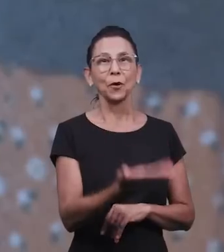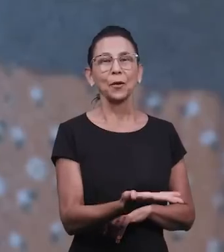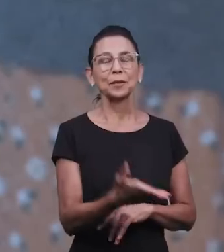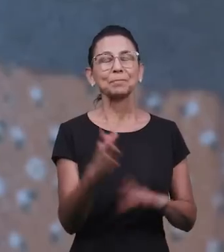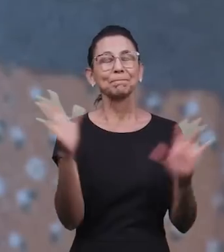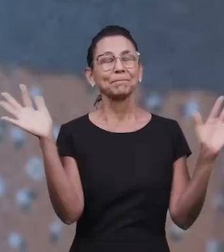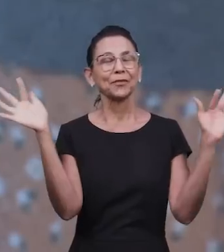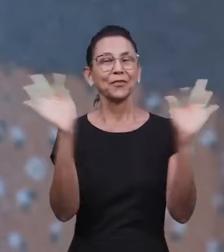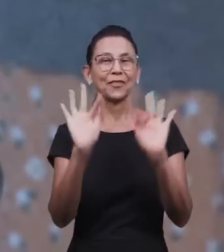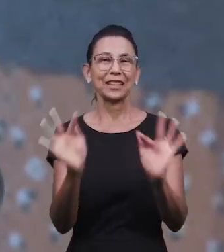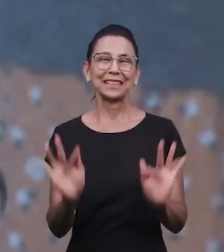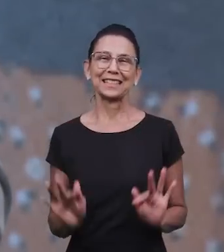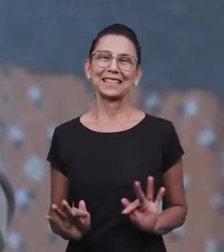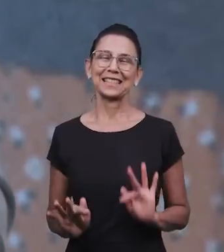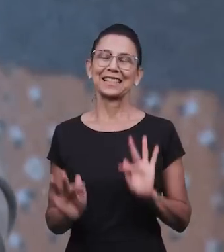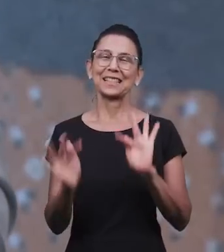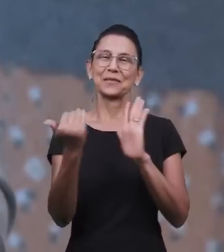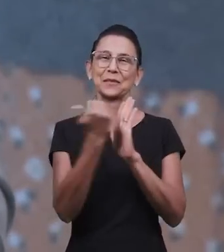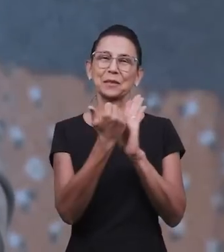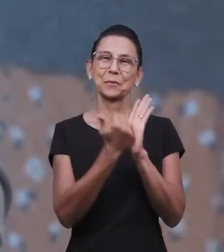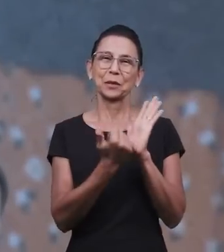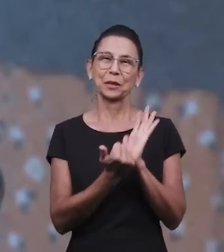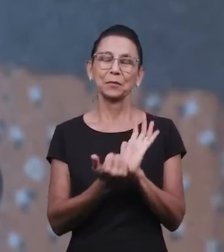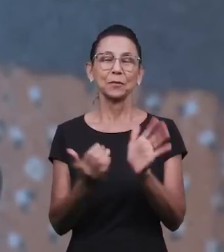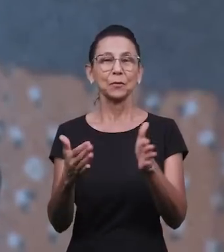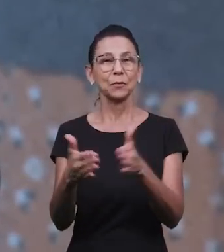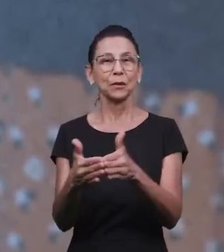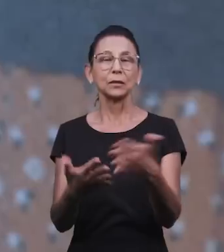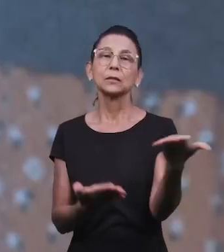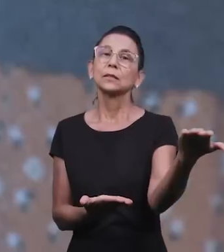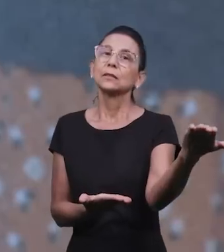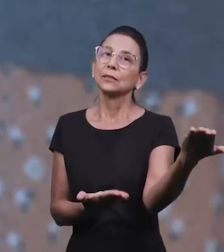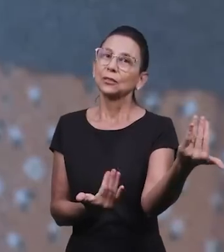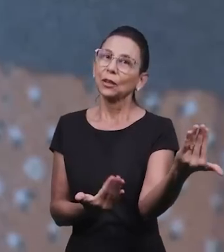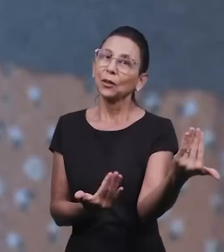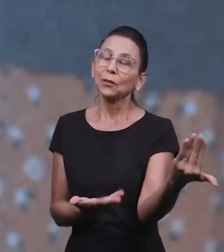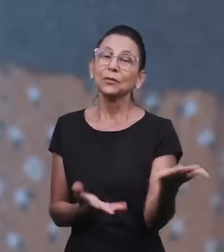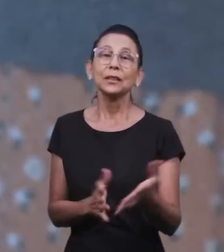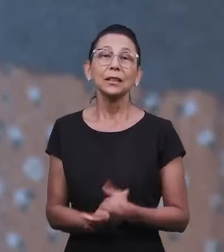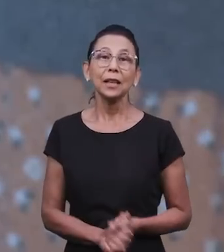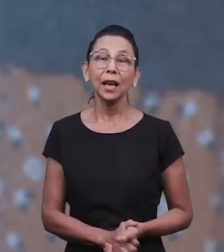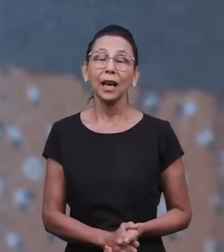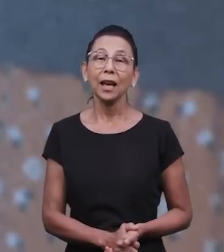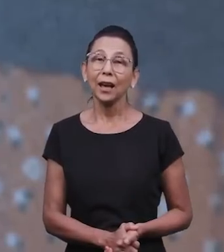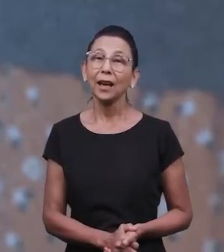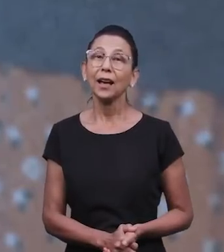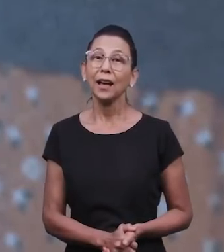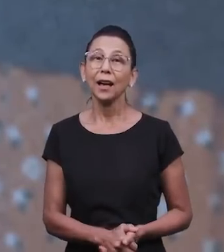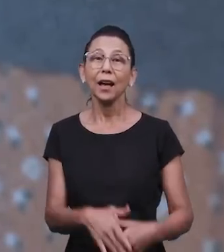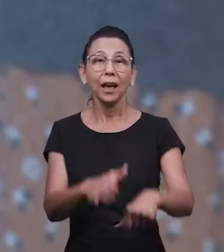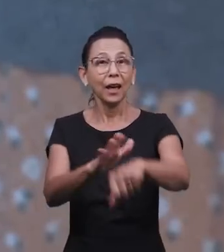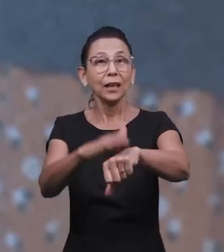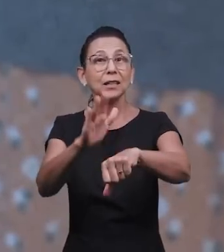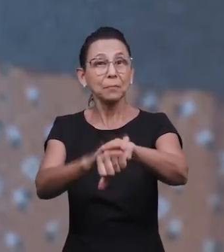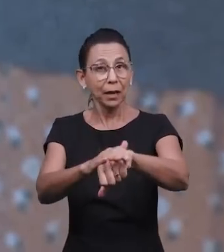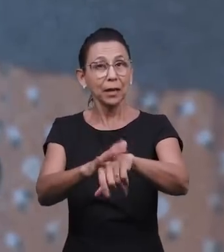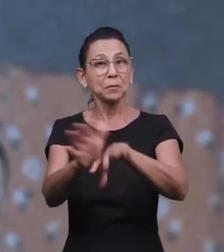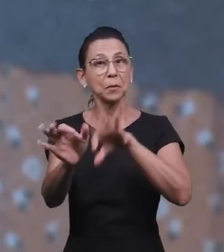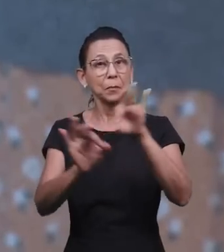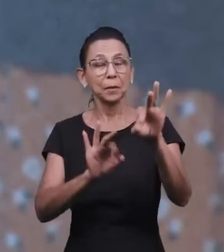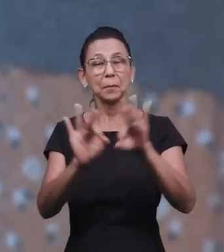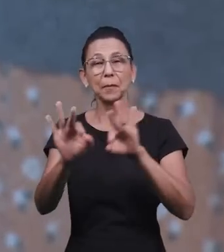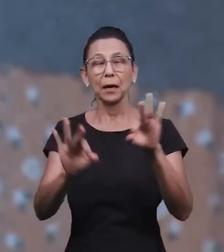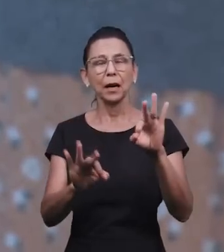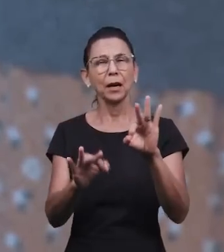essa programação voltada para o público jovem e que é produzida por jovens, feita para jovens e que é